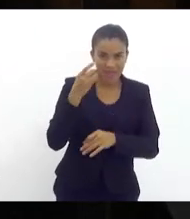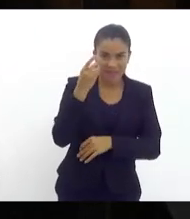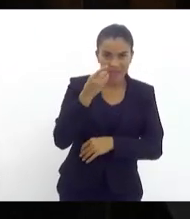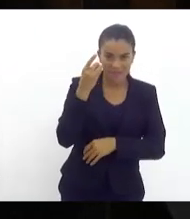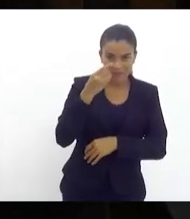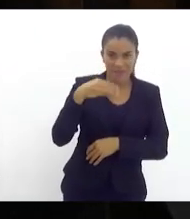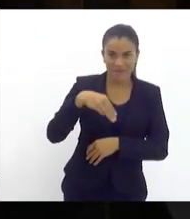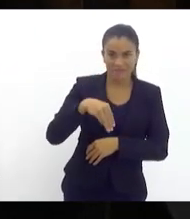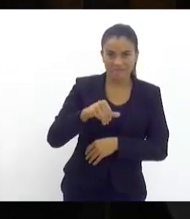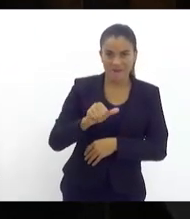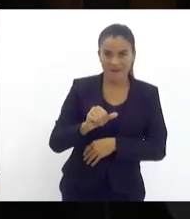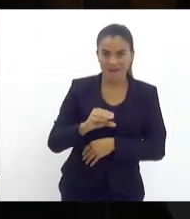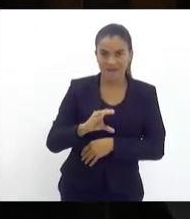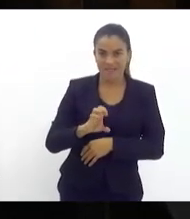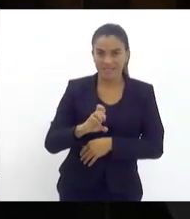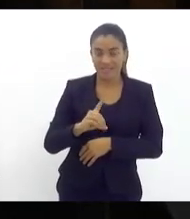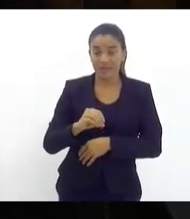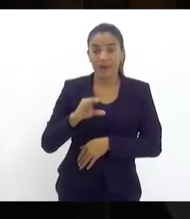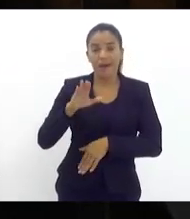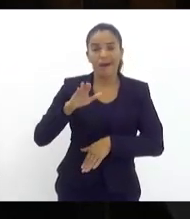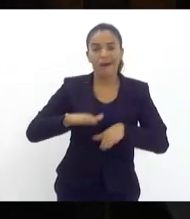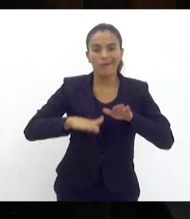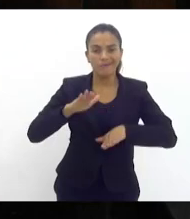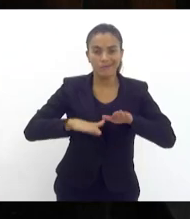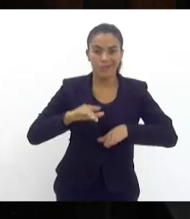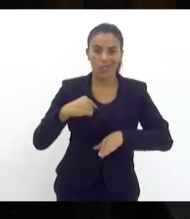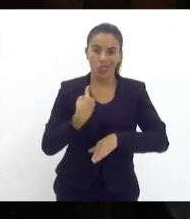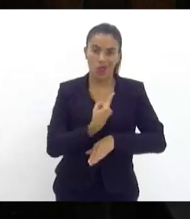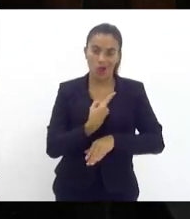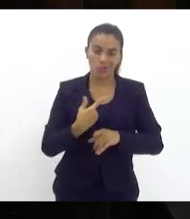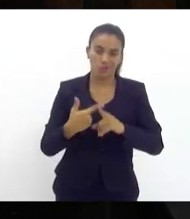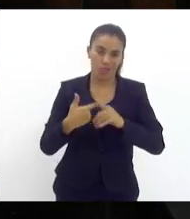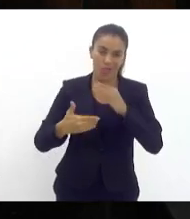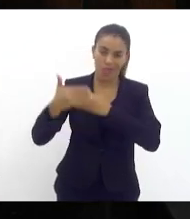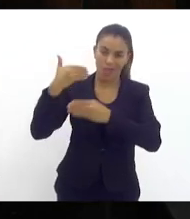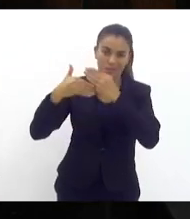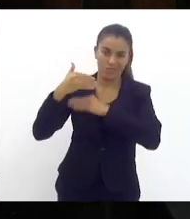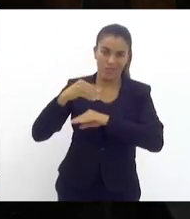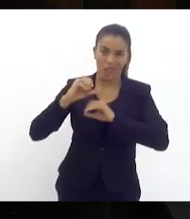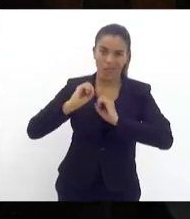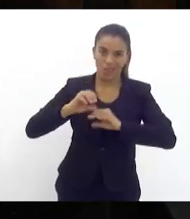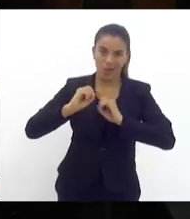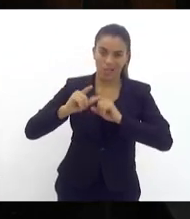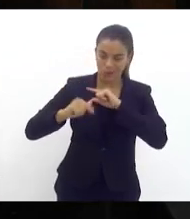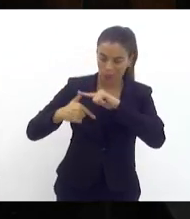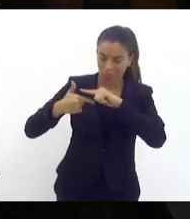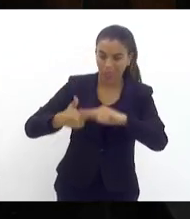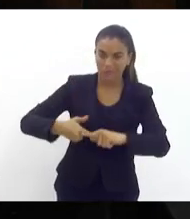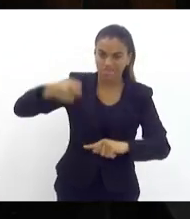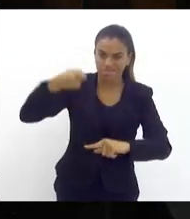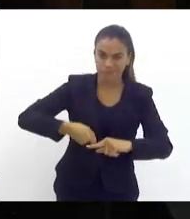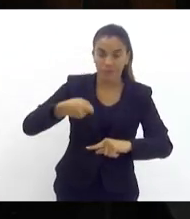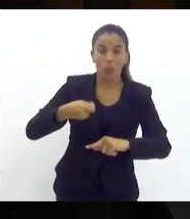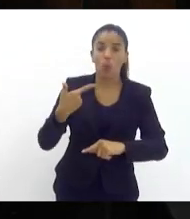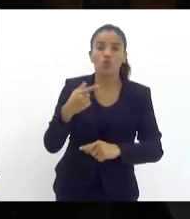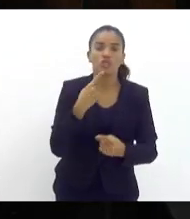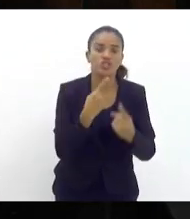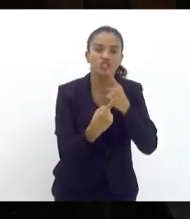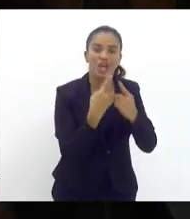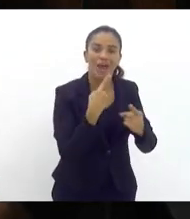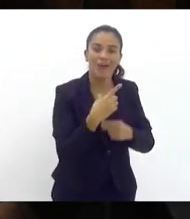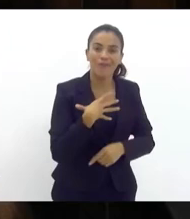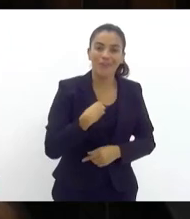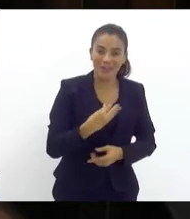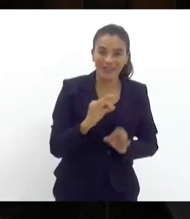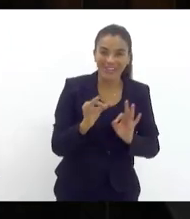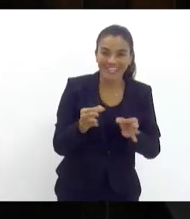Macedo às vezes nós ficamos Nossa criação rígida a gente não tem um diálogo mais aberto com nossos filhos